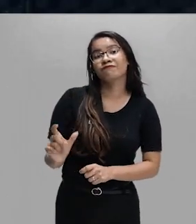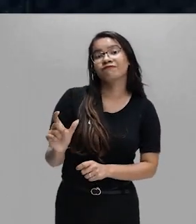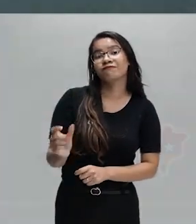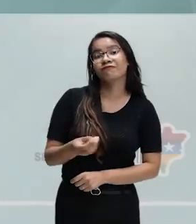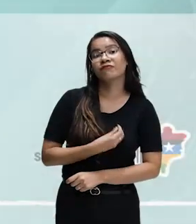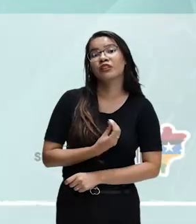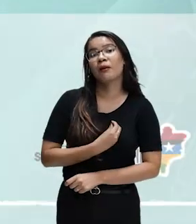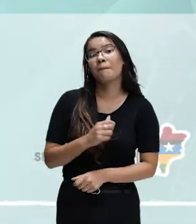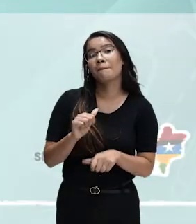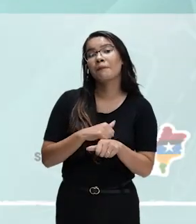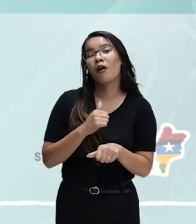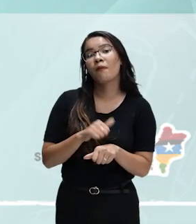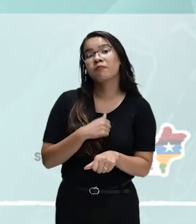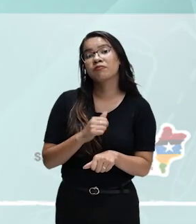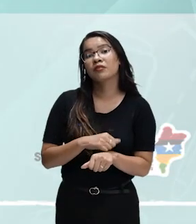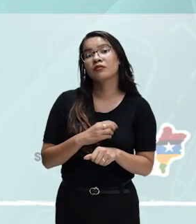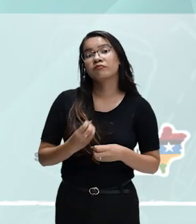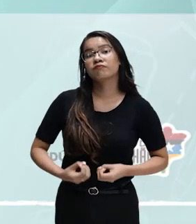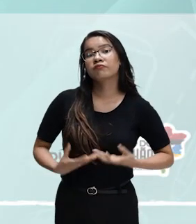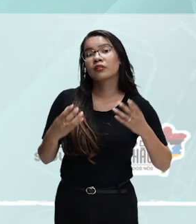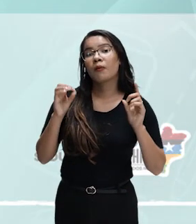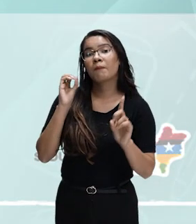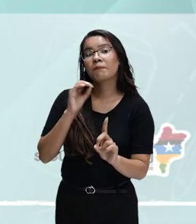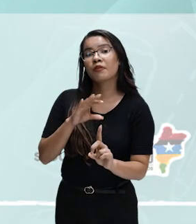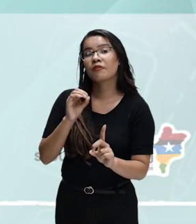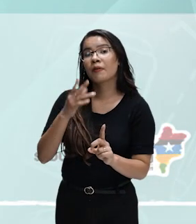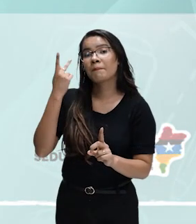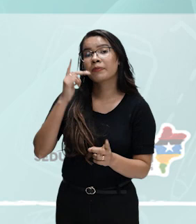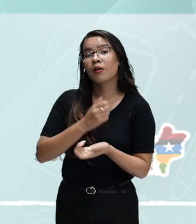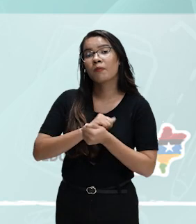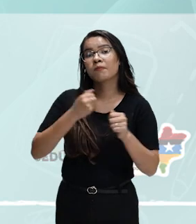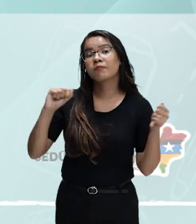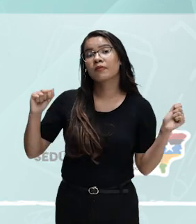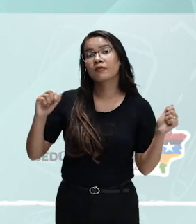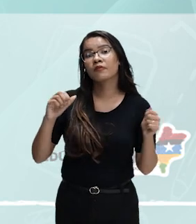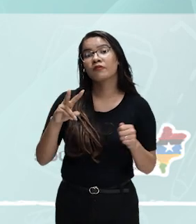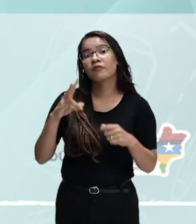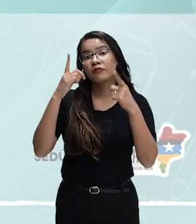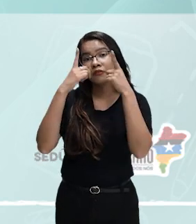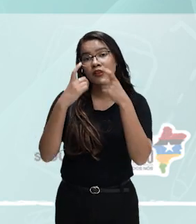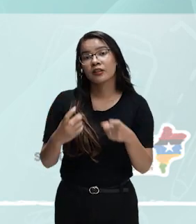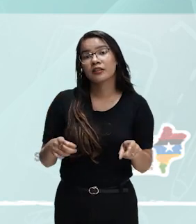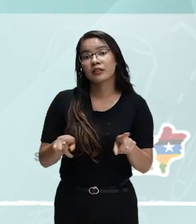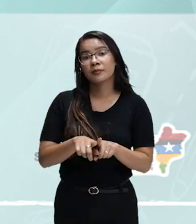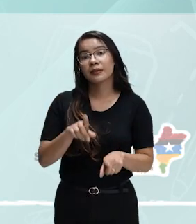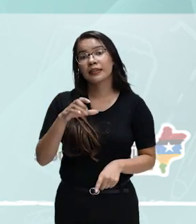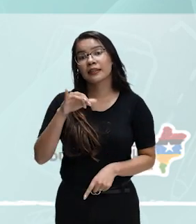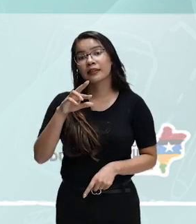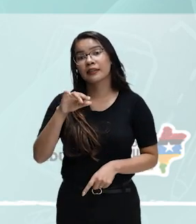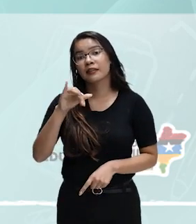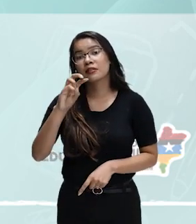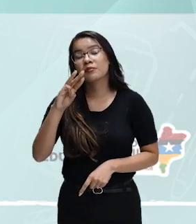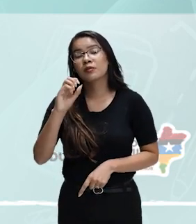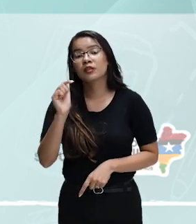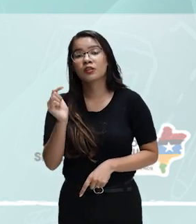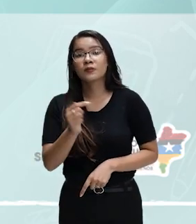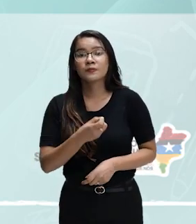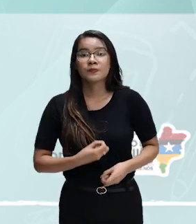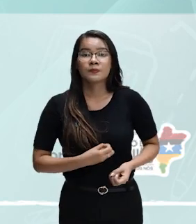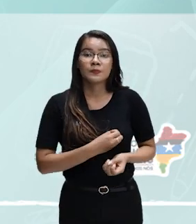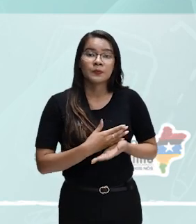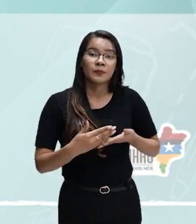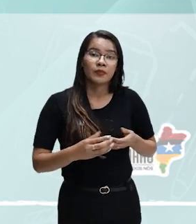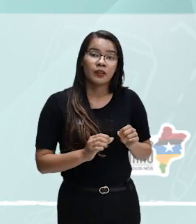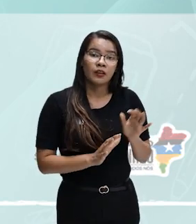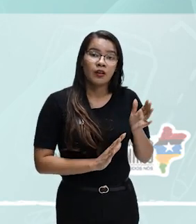pobre e miserável ser ali um trampolim para o aumento da violência e da criminalidade. Isso criou na classe burguesa, na elite